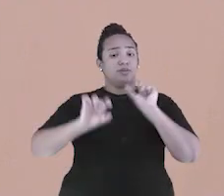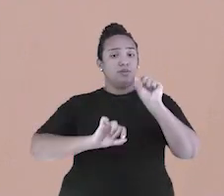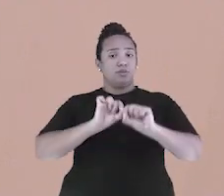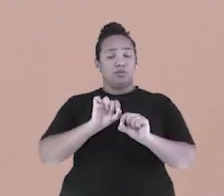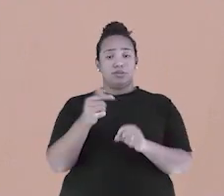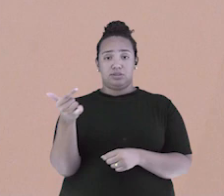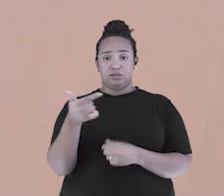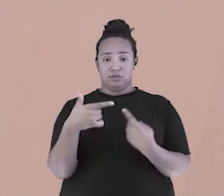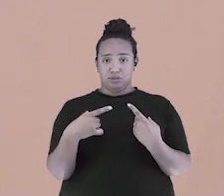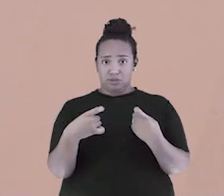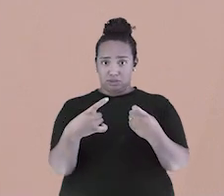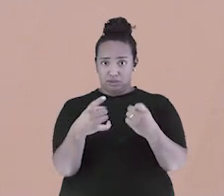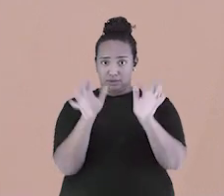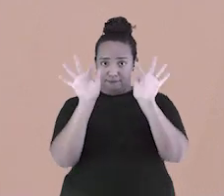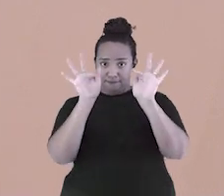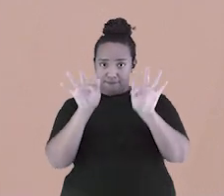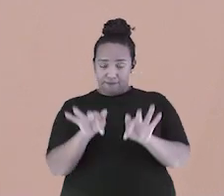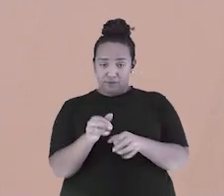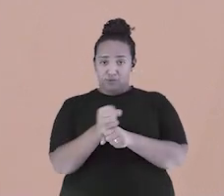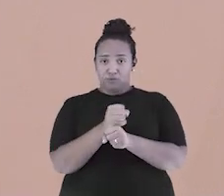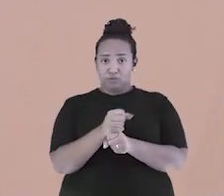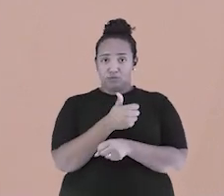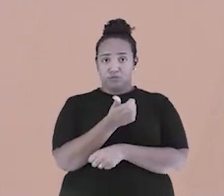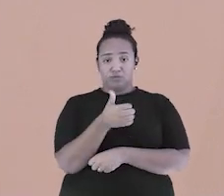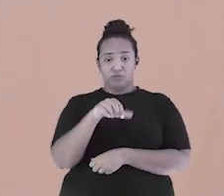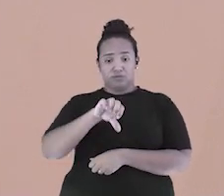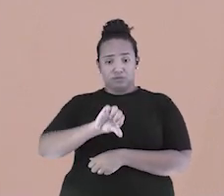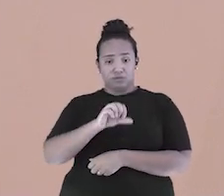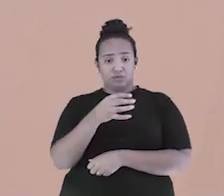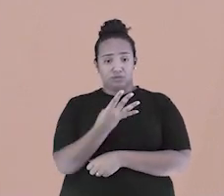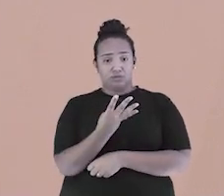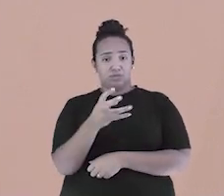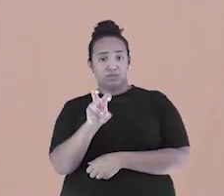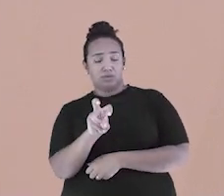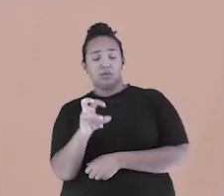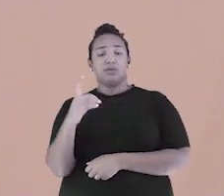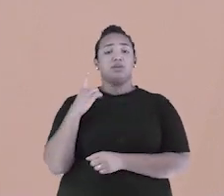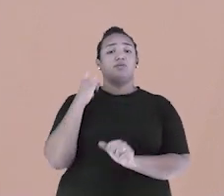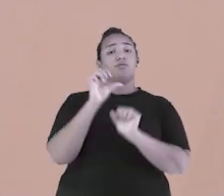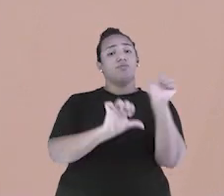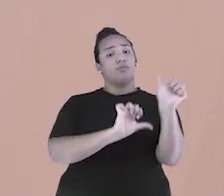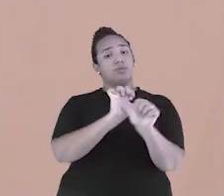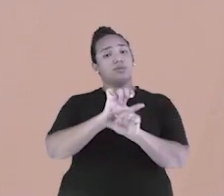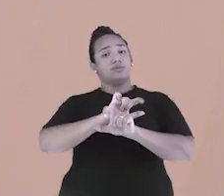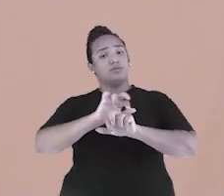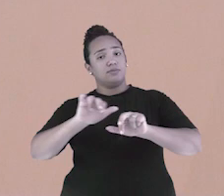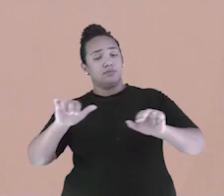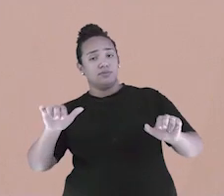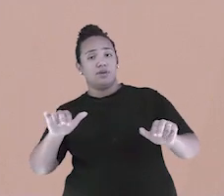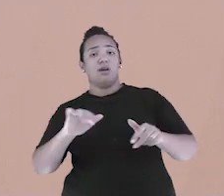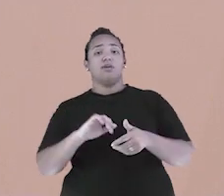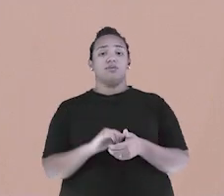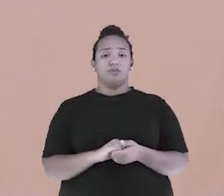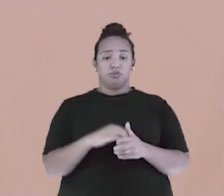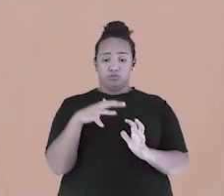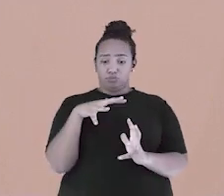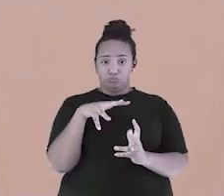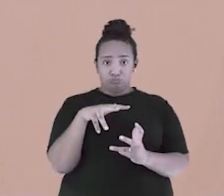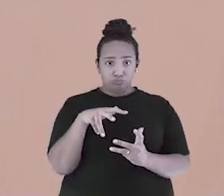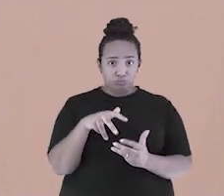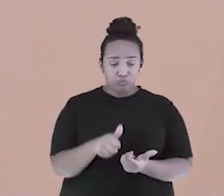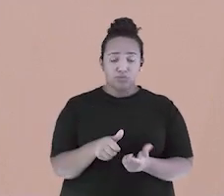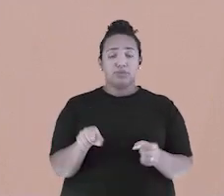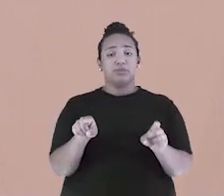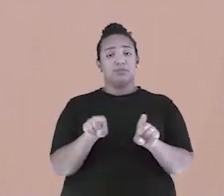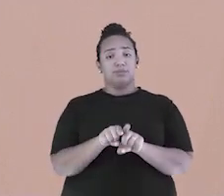da Segunda Guerra Mundial, em 1945, houveram muitas transformações no cenário mundial, principalmente